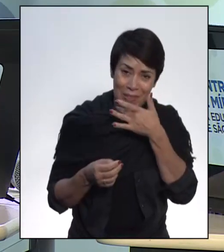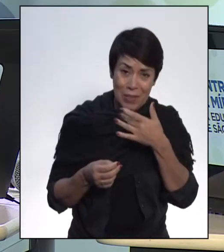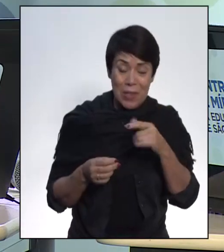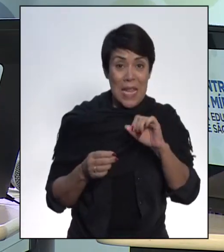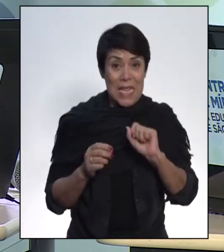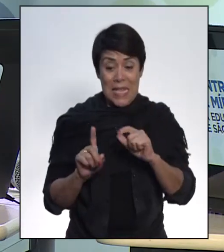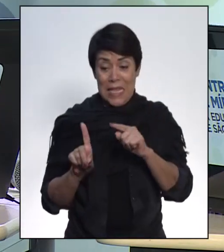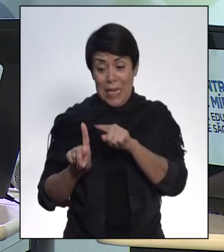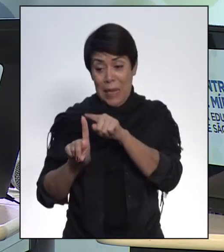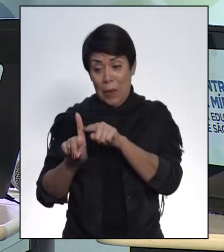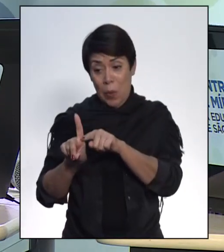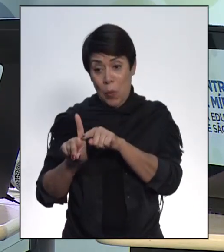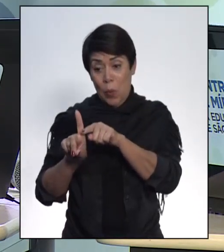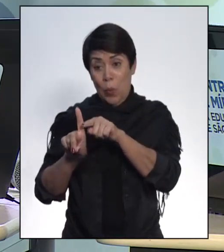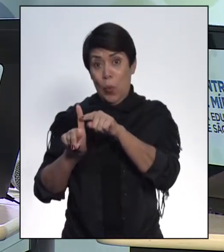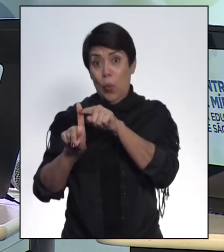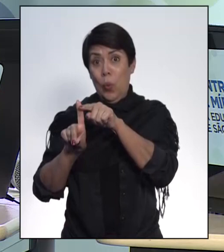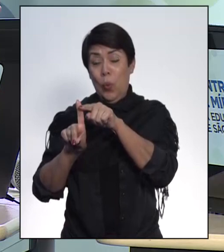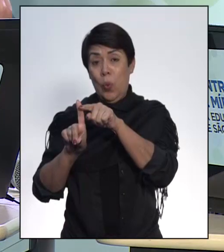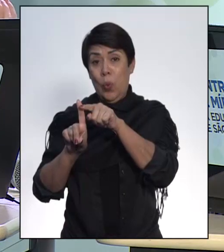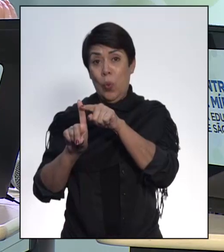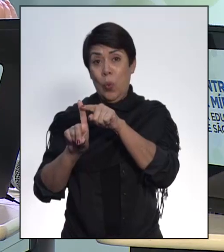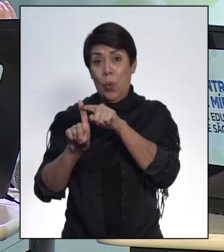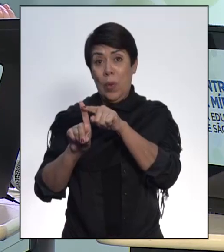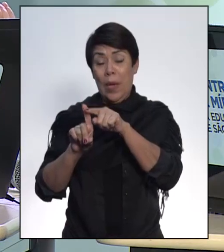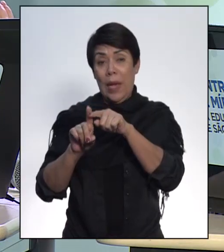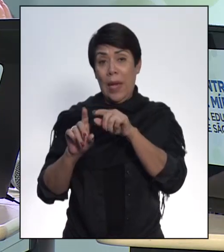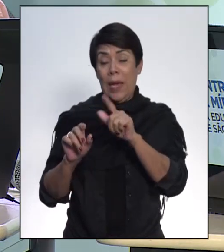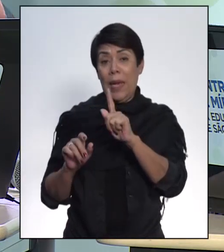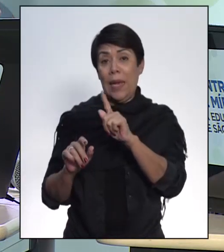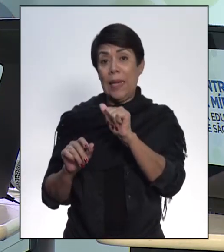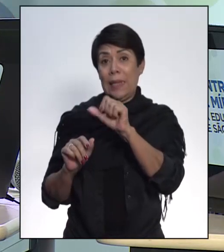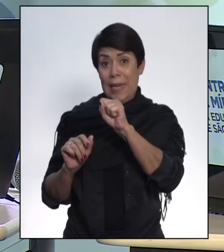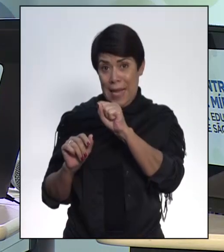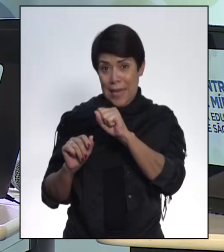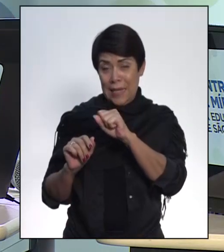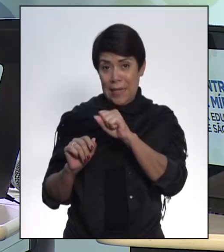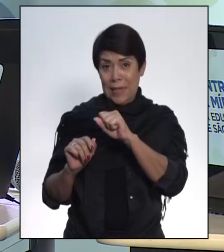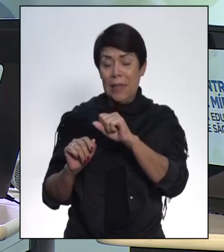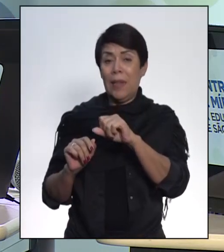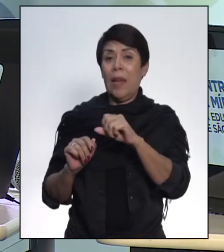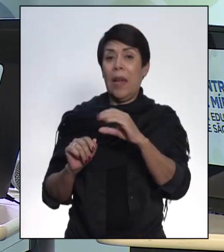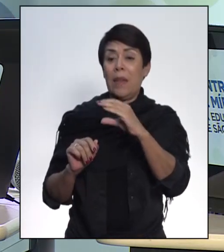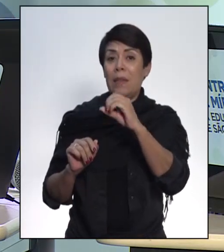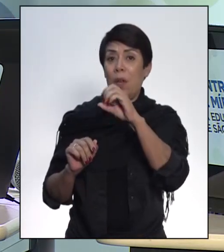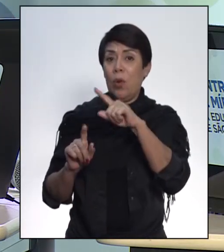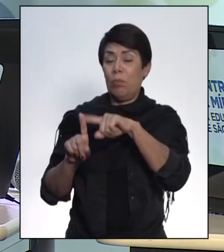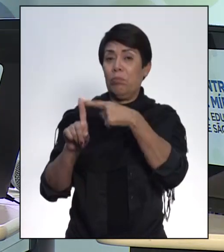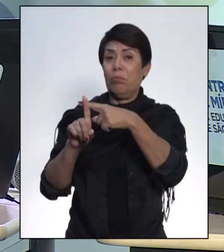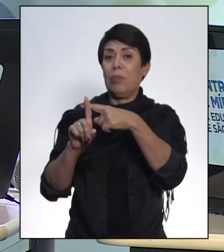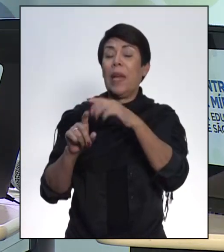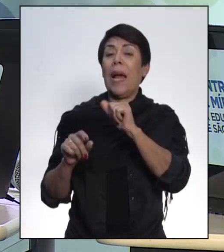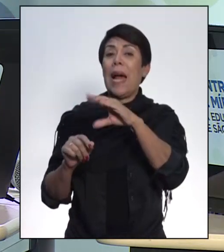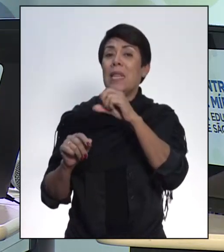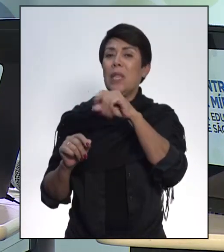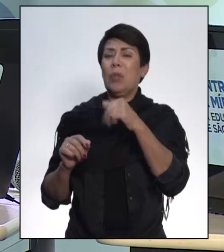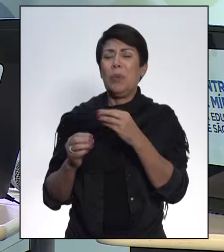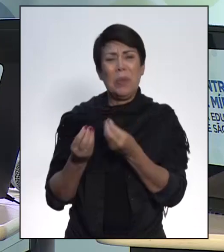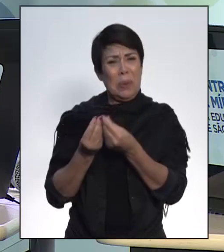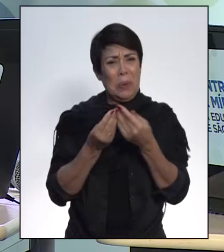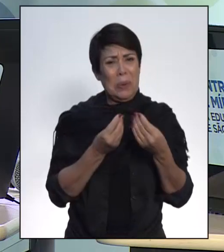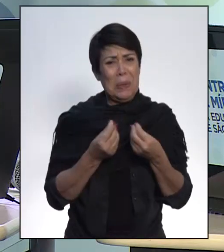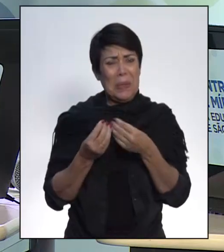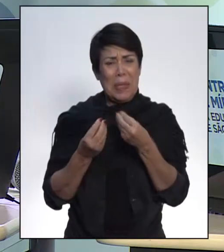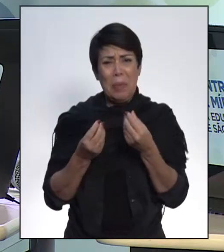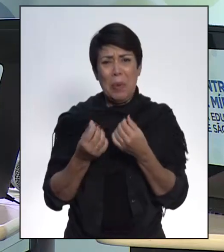está mais alta, esse equilíbrio desloca para o lado do gás, diminui a concentração do meu ácido. Então, o meu refrigerante ele fica com aquele gosto